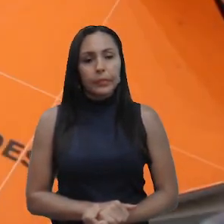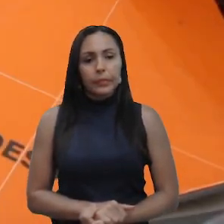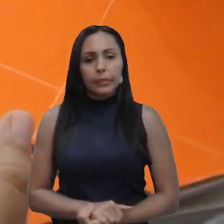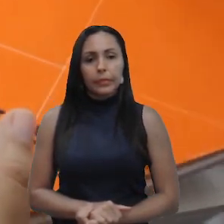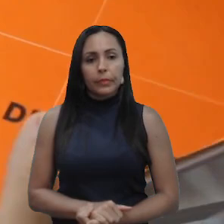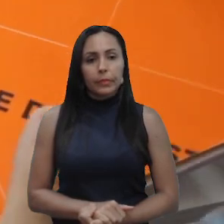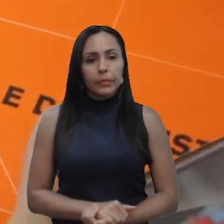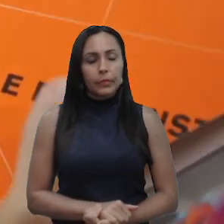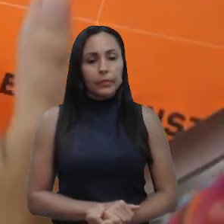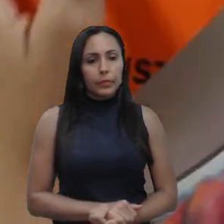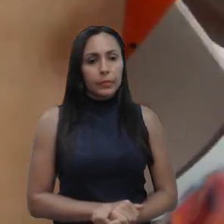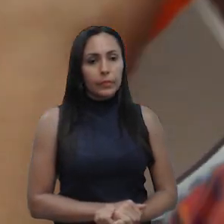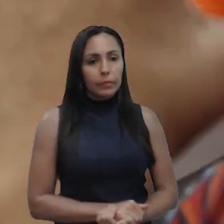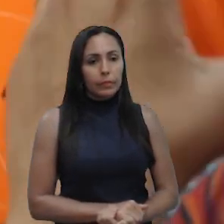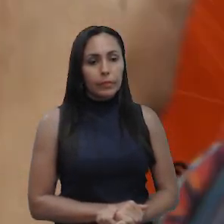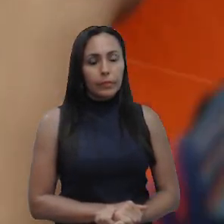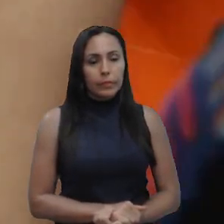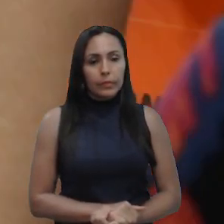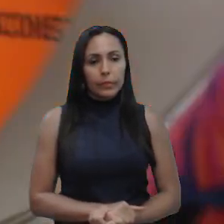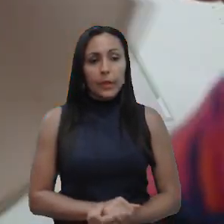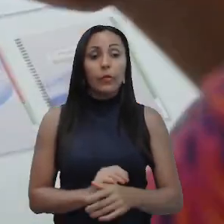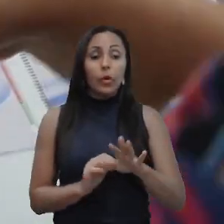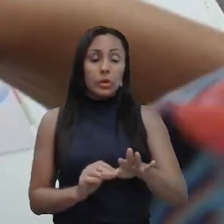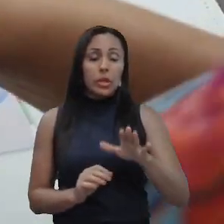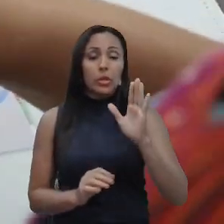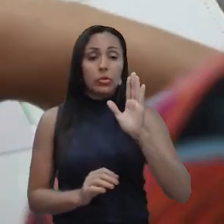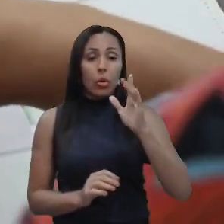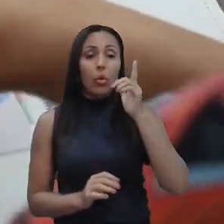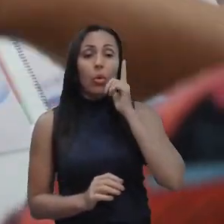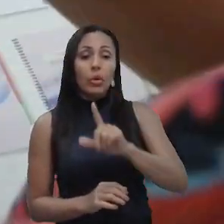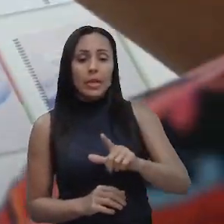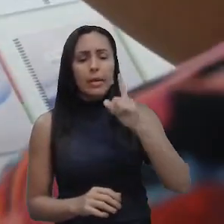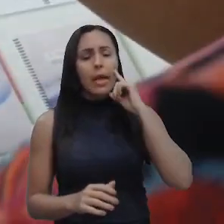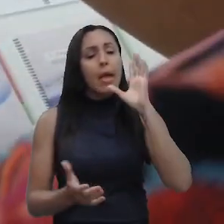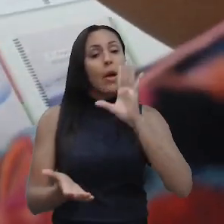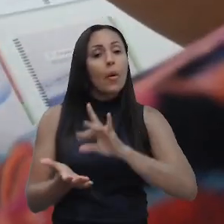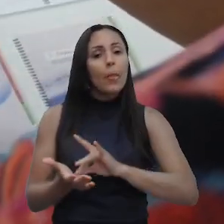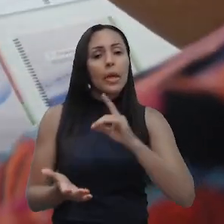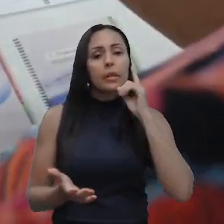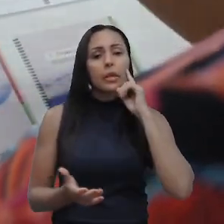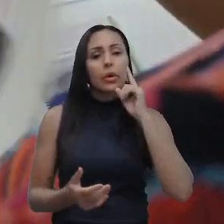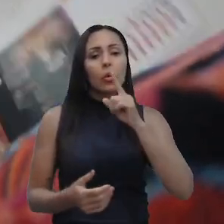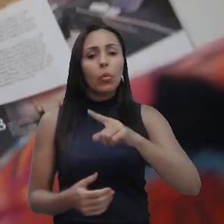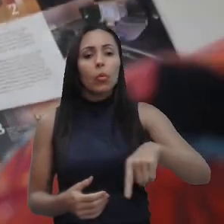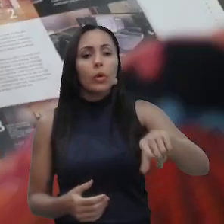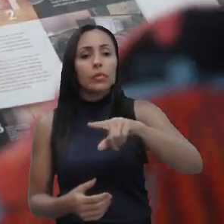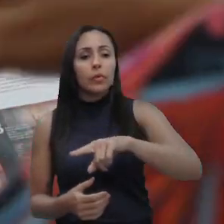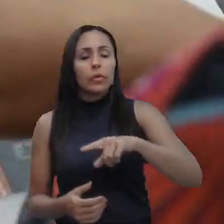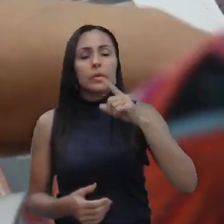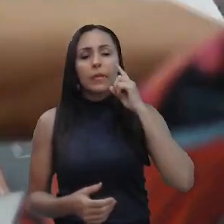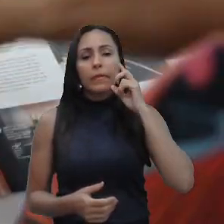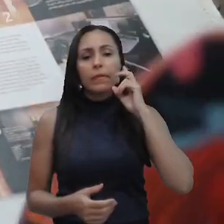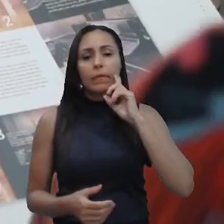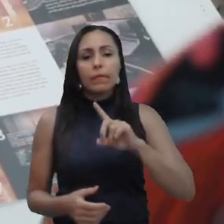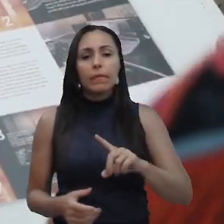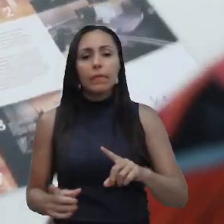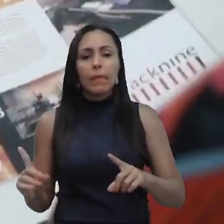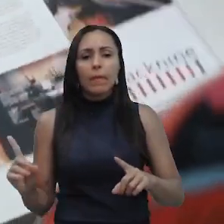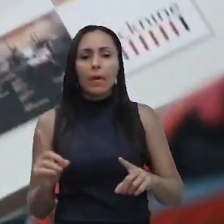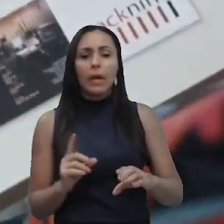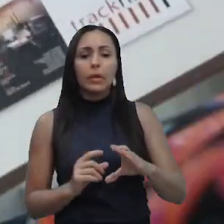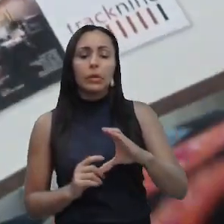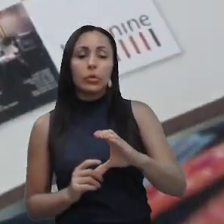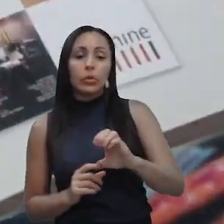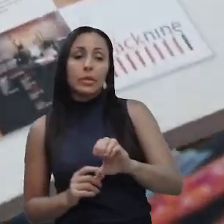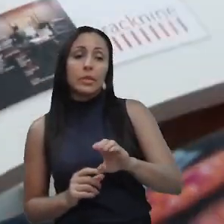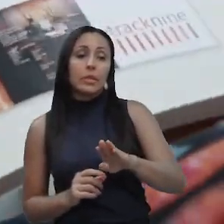de circulação. Isso aqui você só consegue realmente quando vai num sebo ou algo